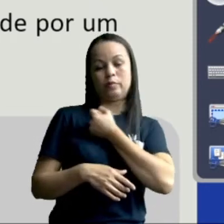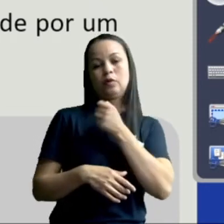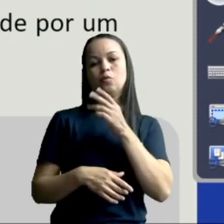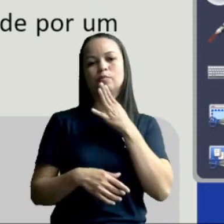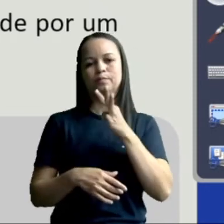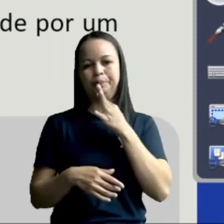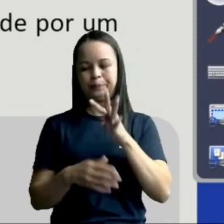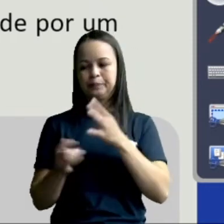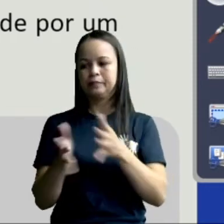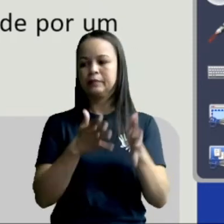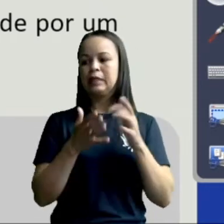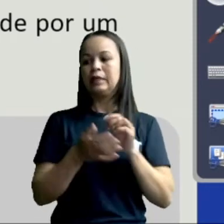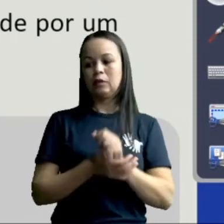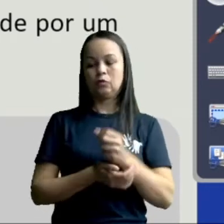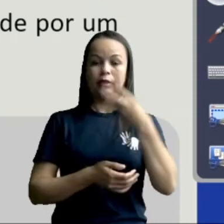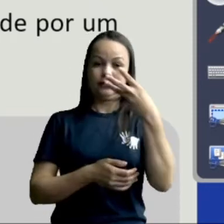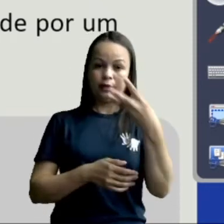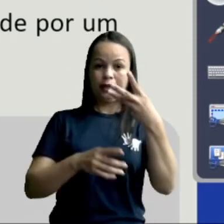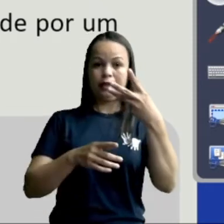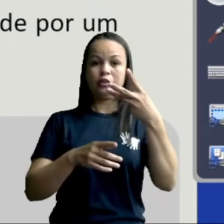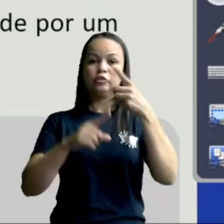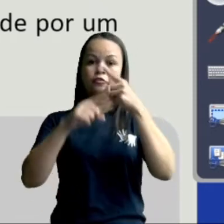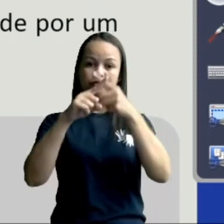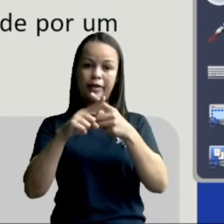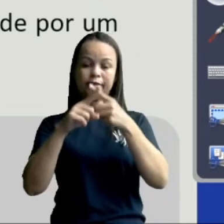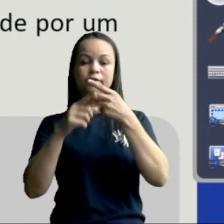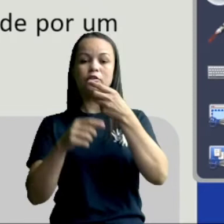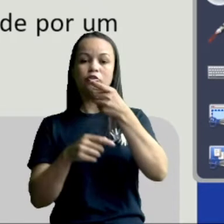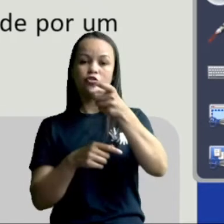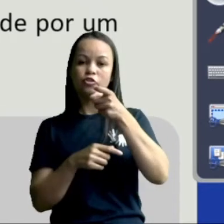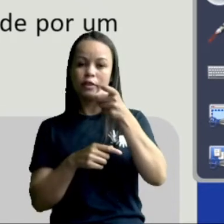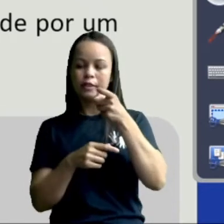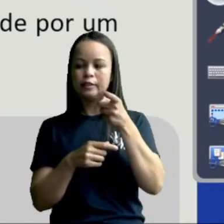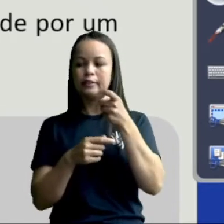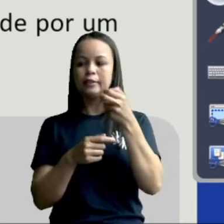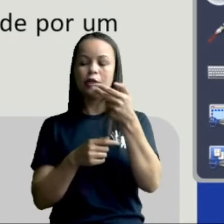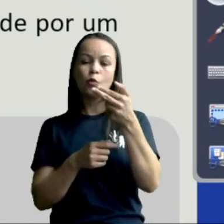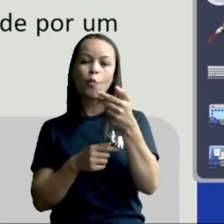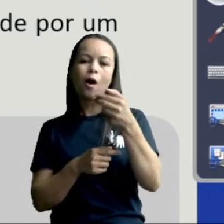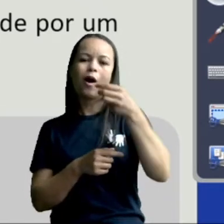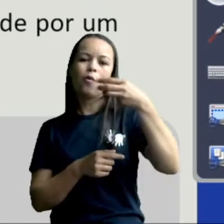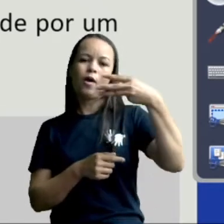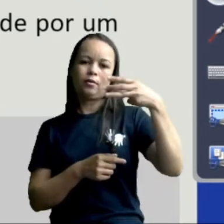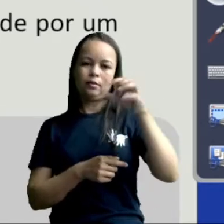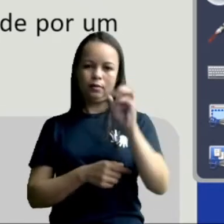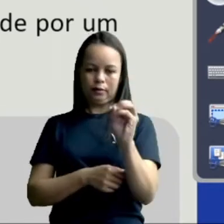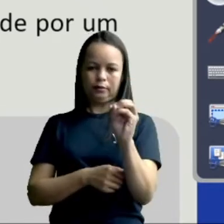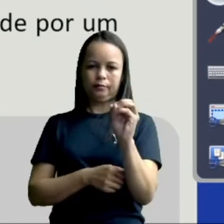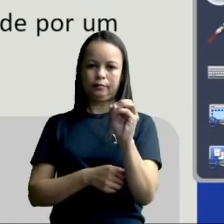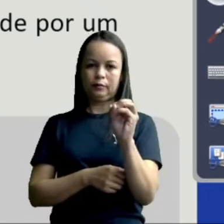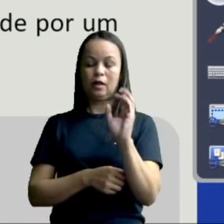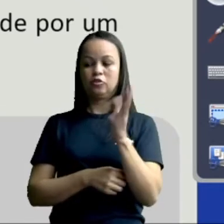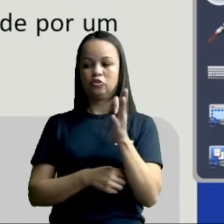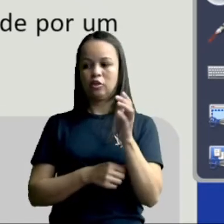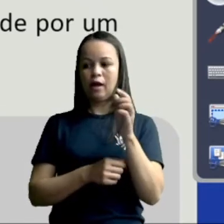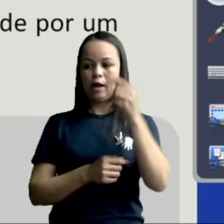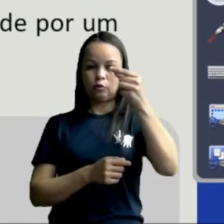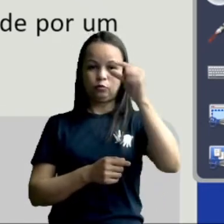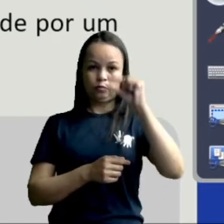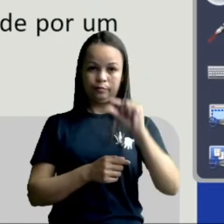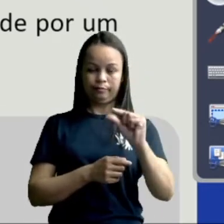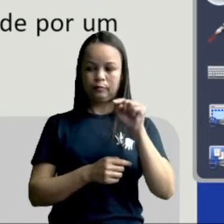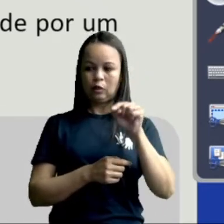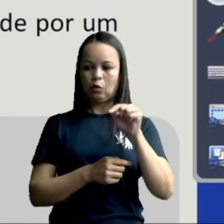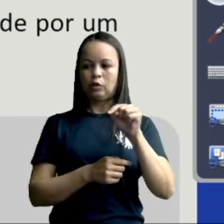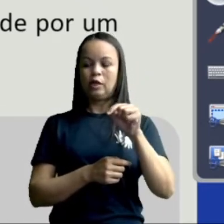vezes o valor x, e isso aqui é igual ao número 30. Já na expressão 2, o